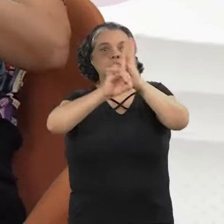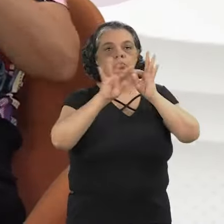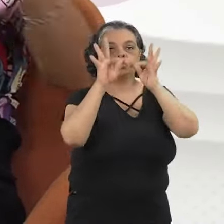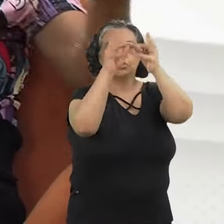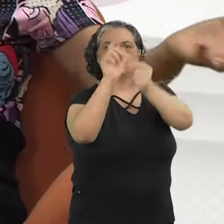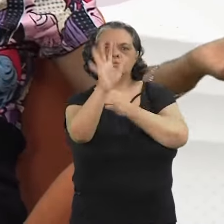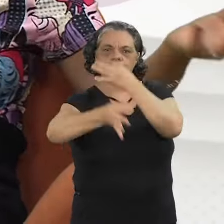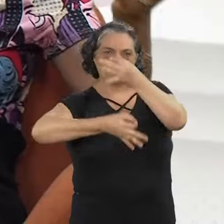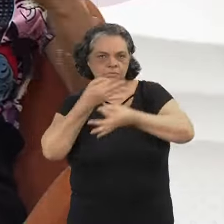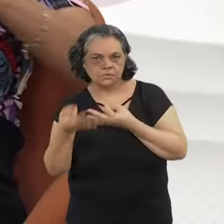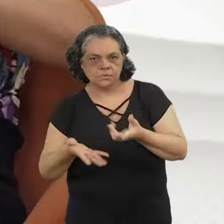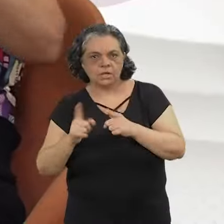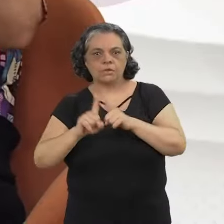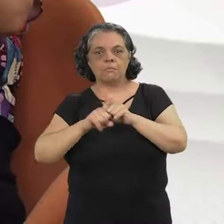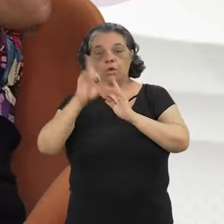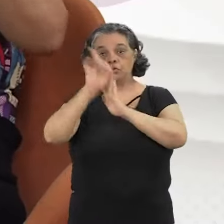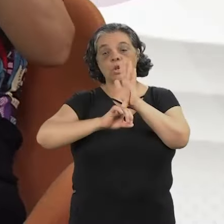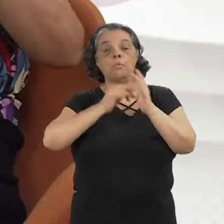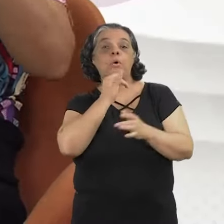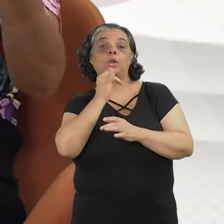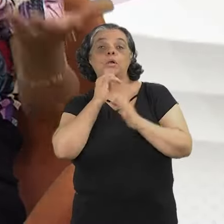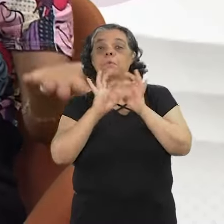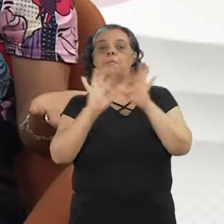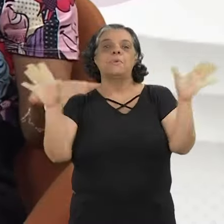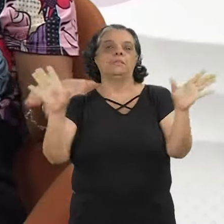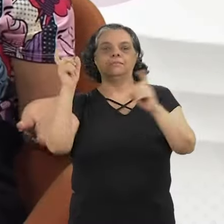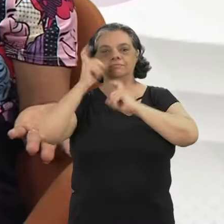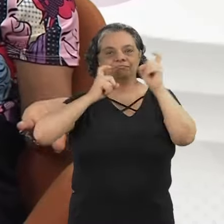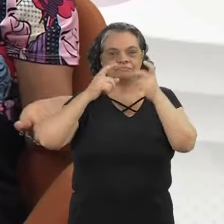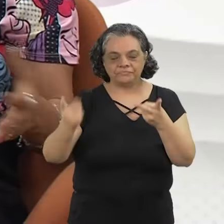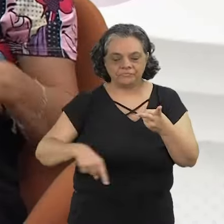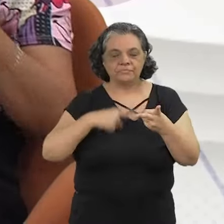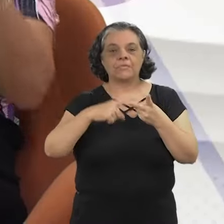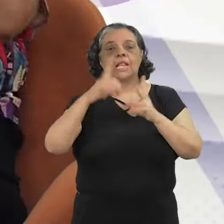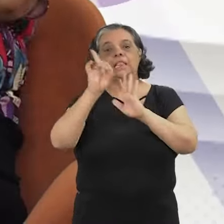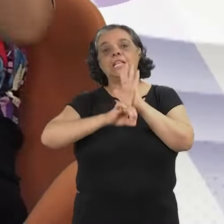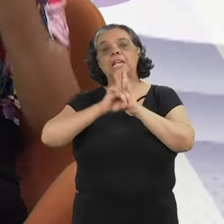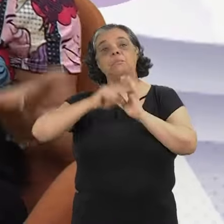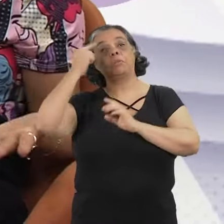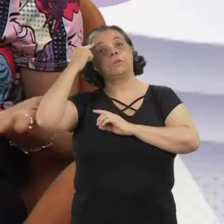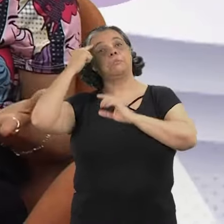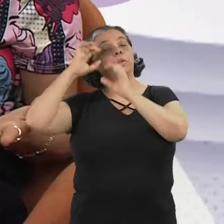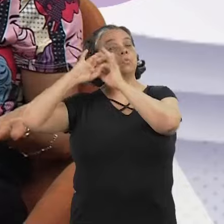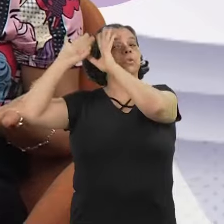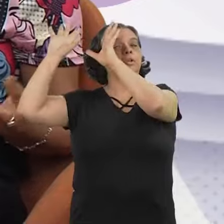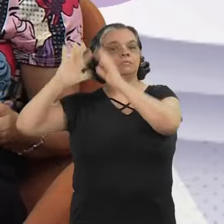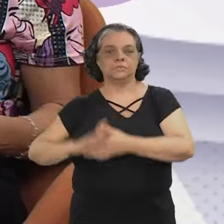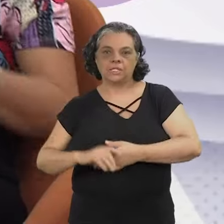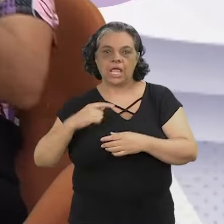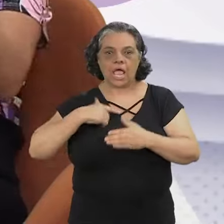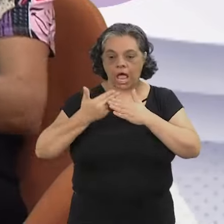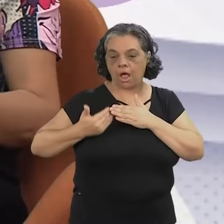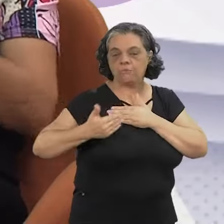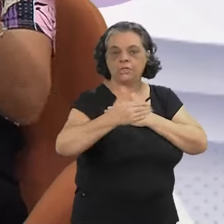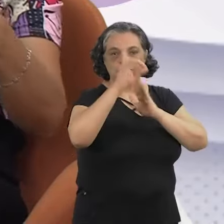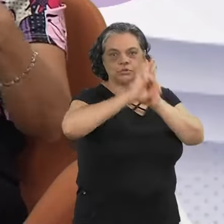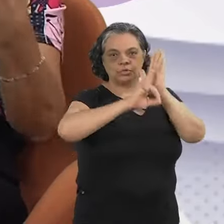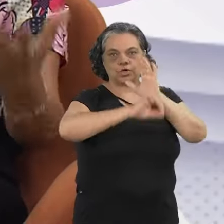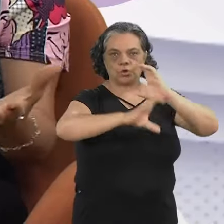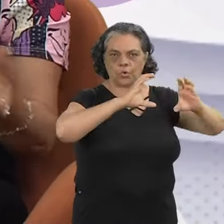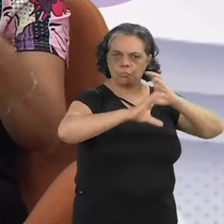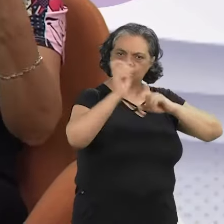direitos além desses já citados mas o direito por exemplo à liberdade de expressão o direito ao livre pensar pensamento né é a partir do